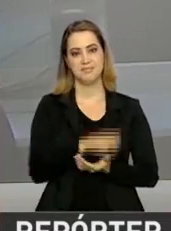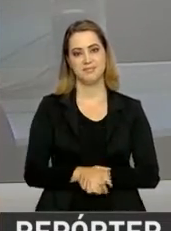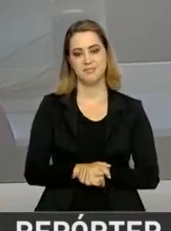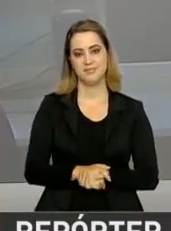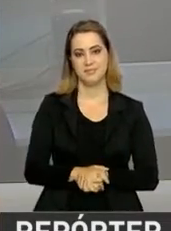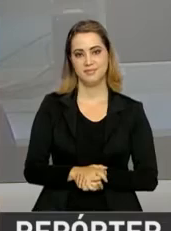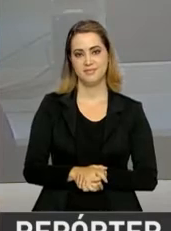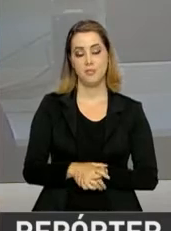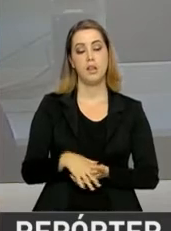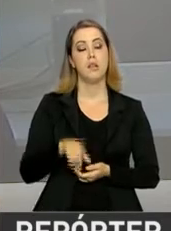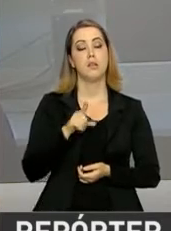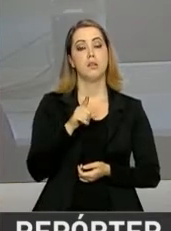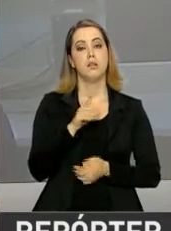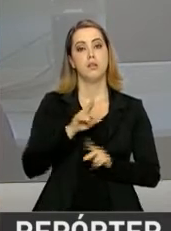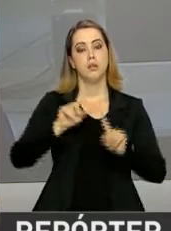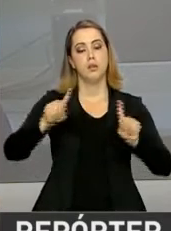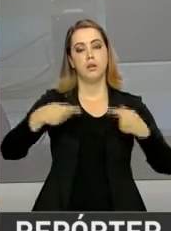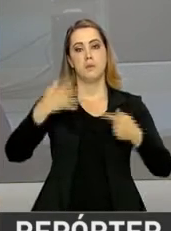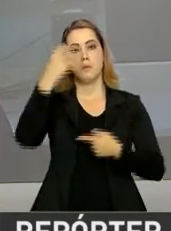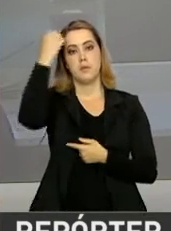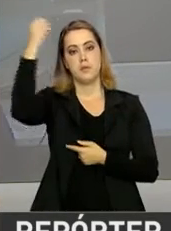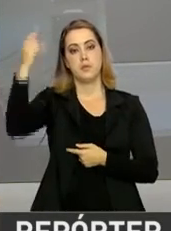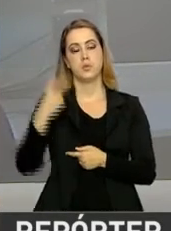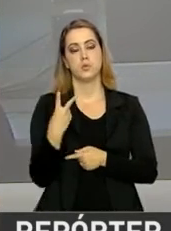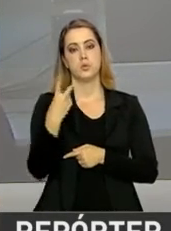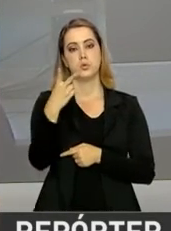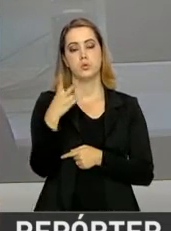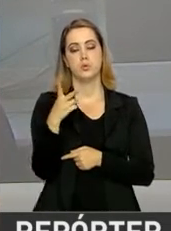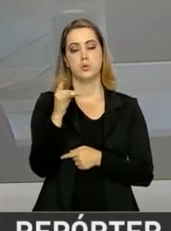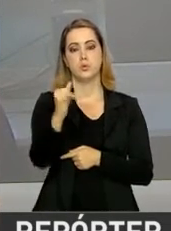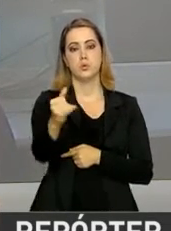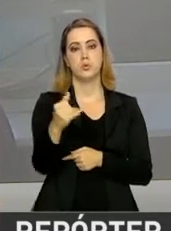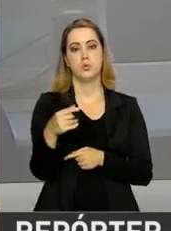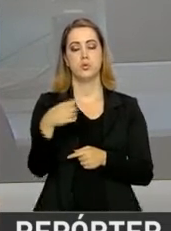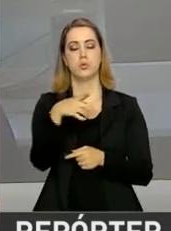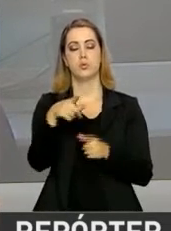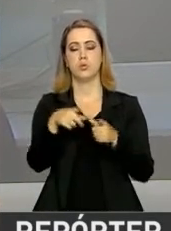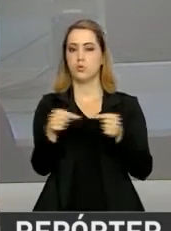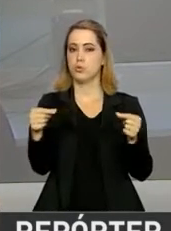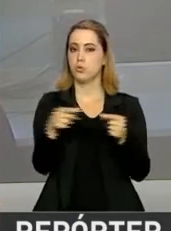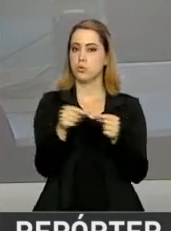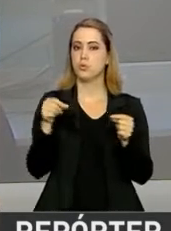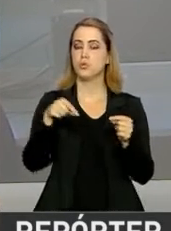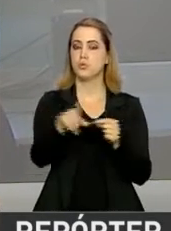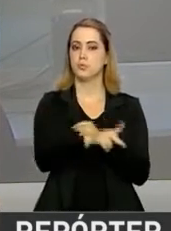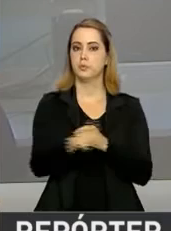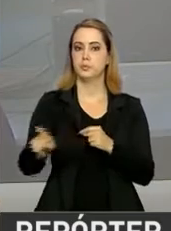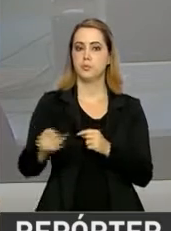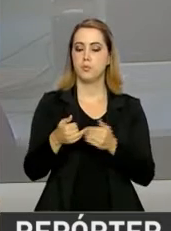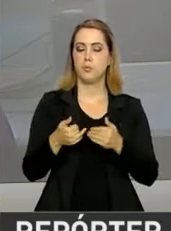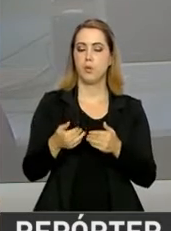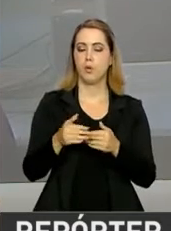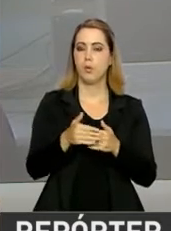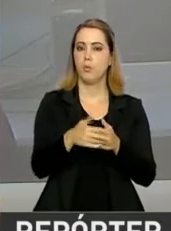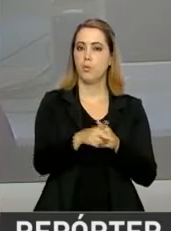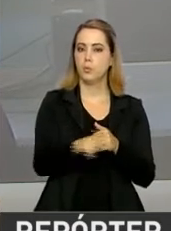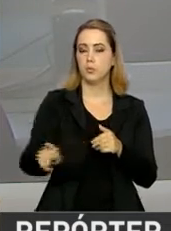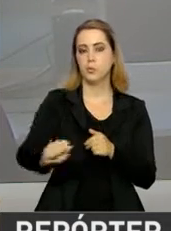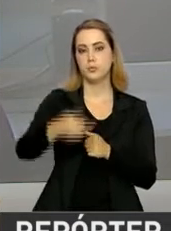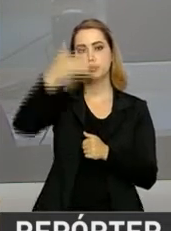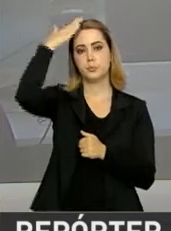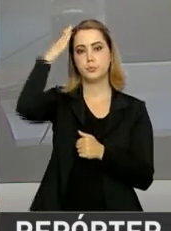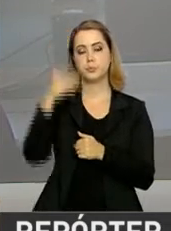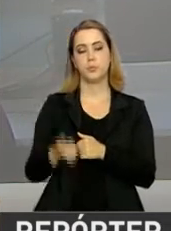dois dias ao japão presidente michel temer expandiu as oportunidades de investimentos entre os dois países vamos conhecer agora um pouco mais dessa